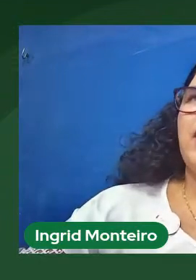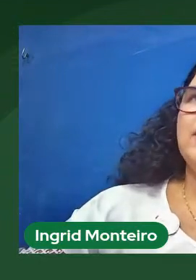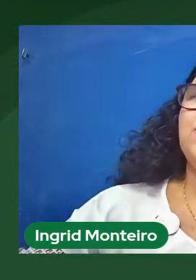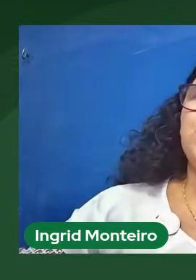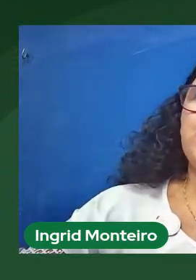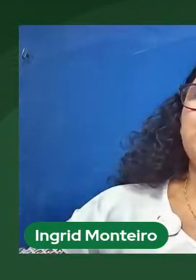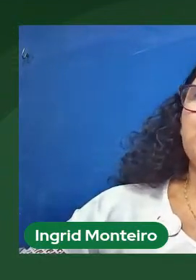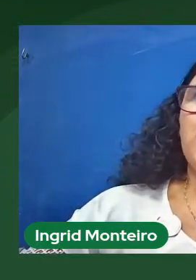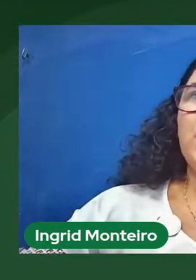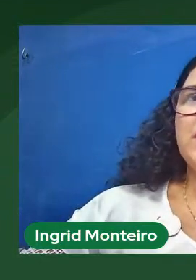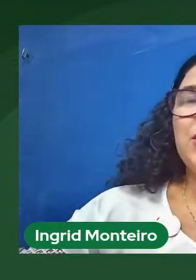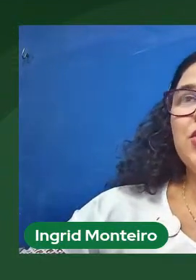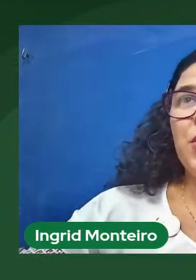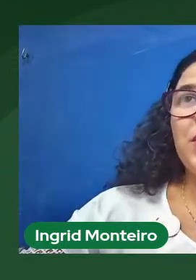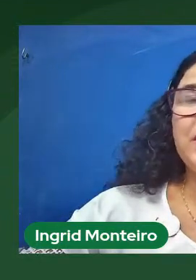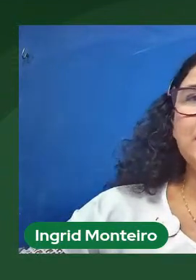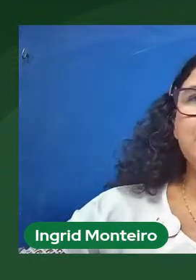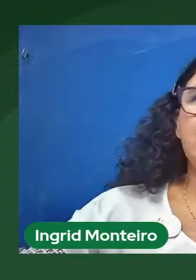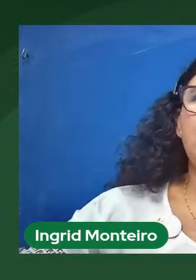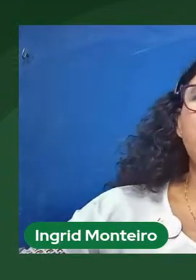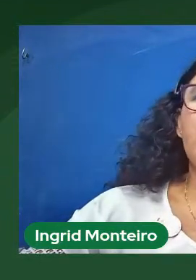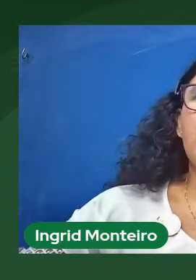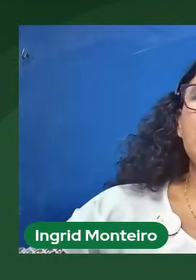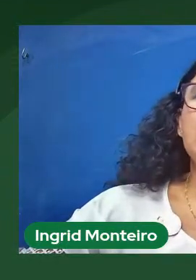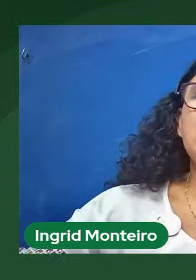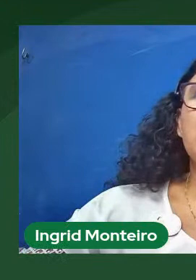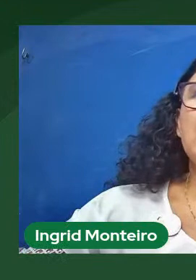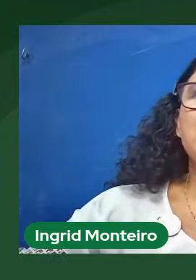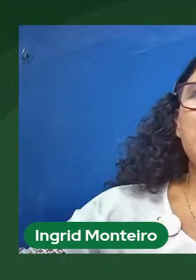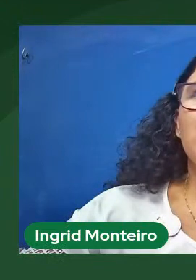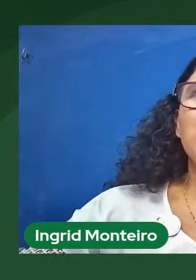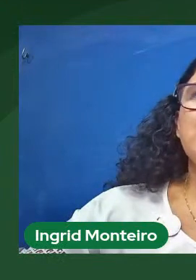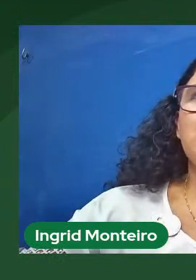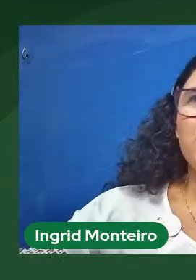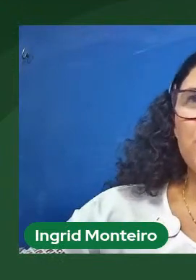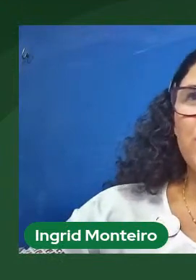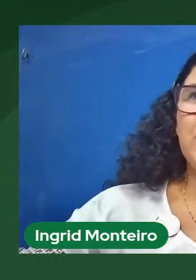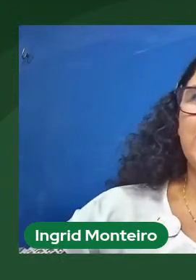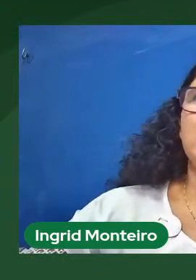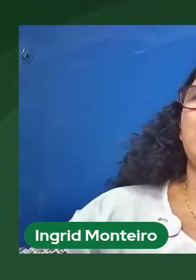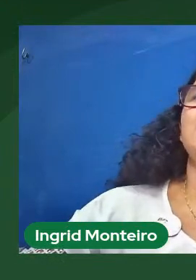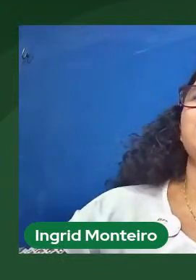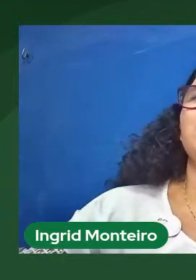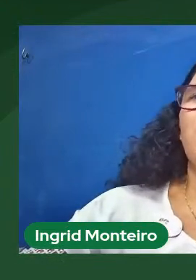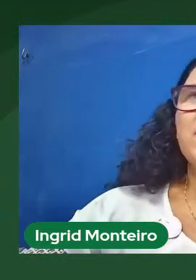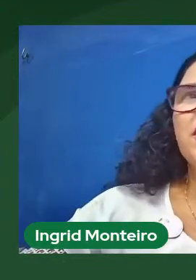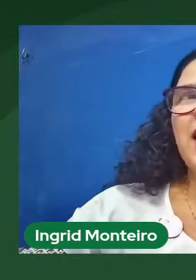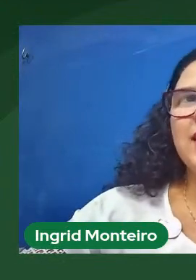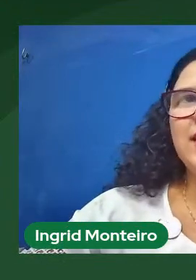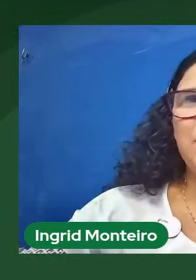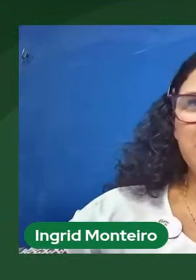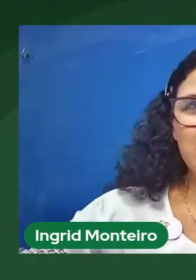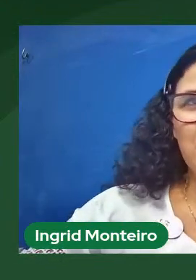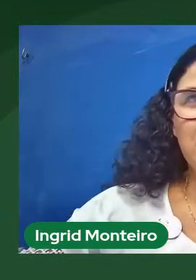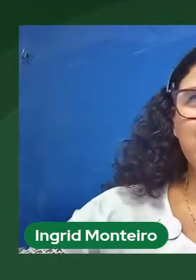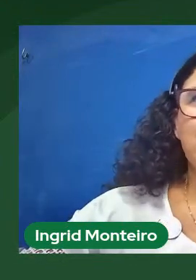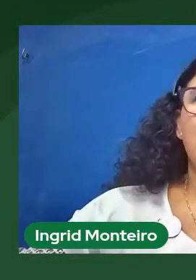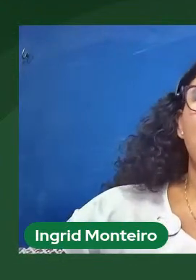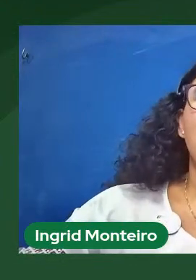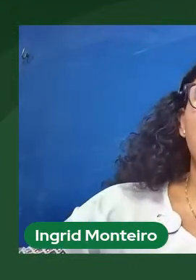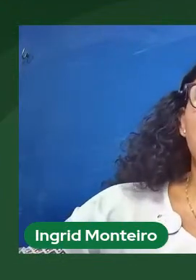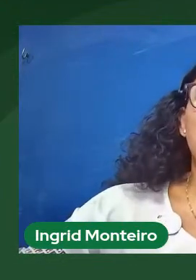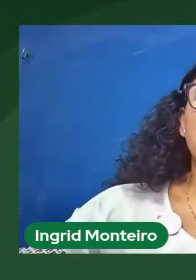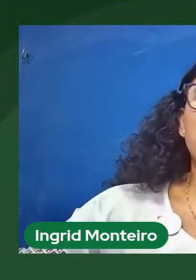algumas vezes que o IHC de 2021 é uma edição histórica, né? Então, nada melhor do que ter conosco aqui a história do IHC em